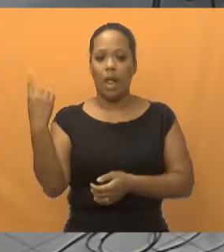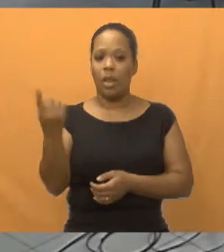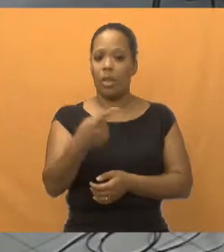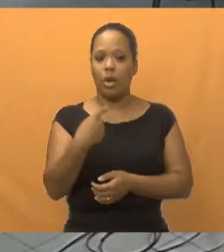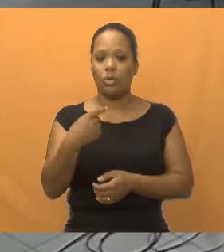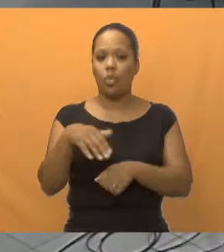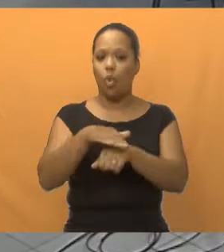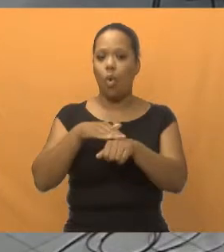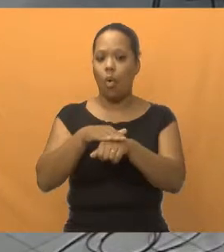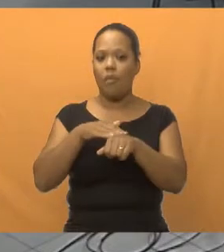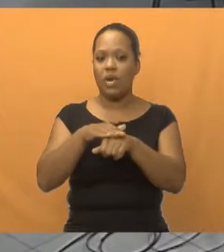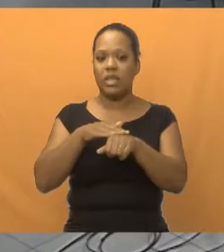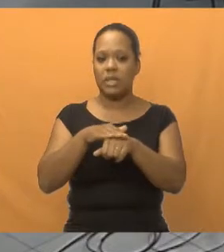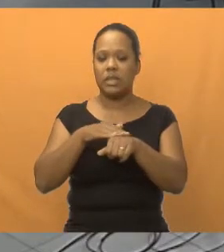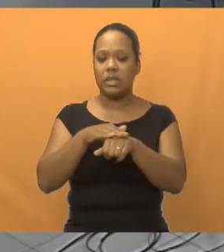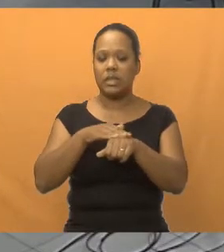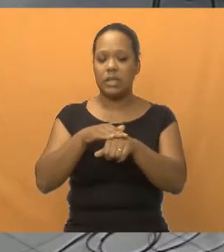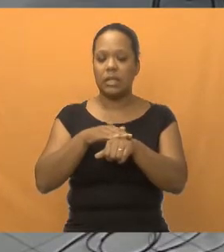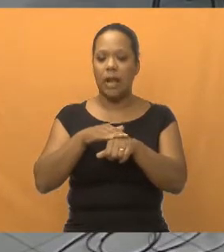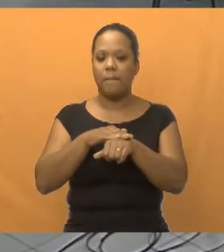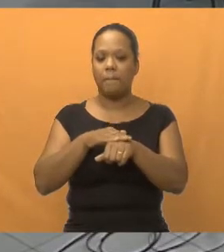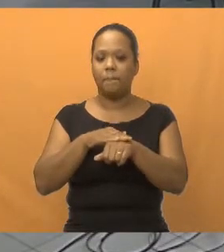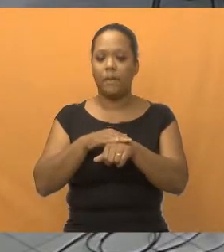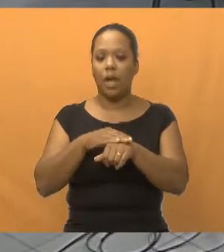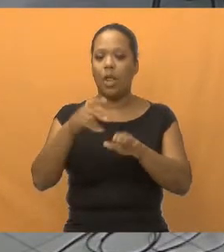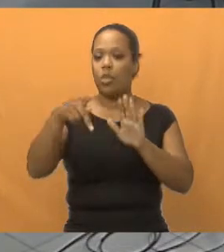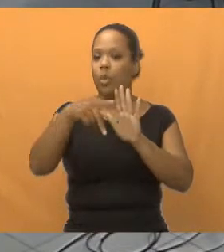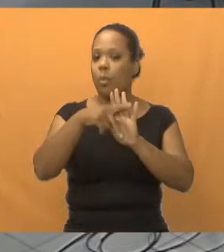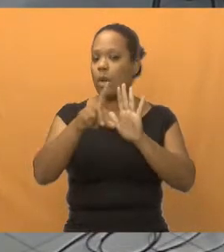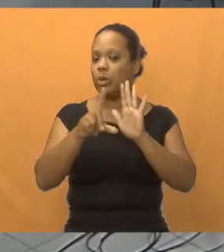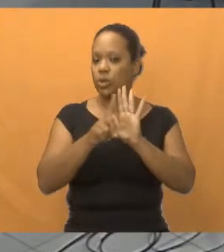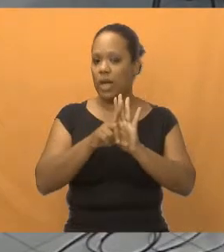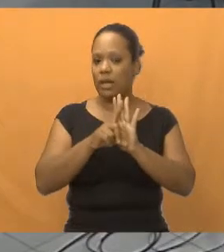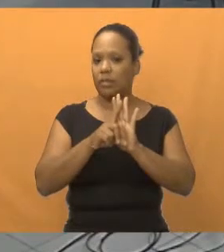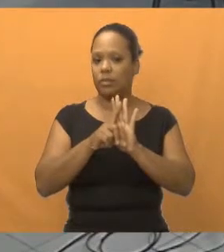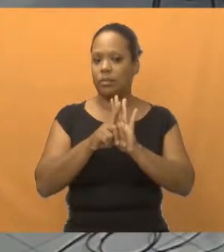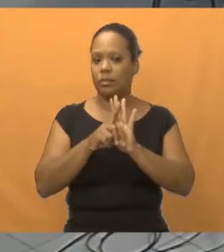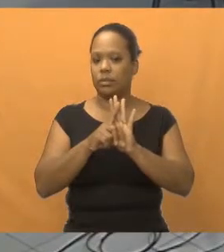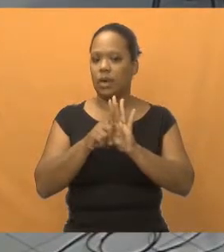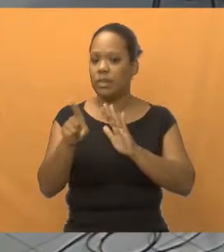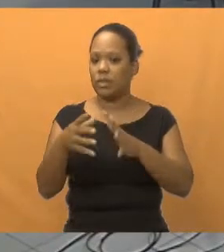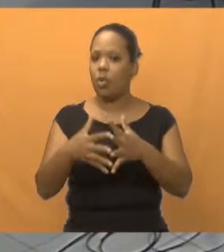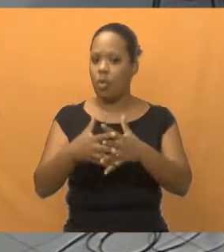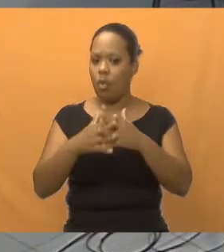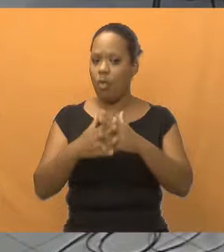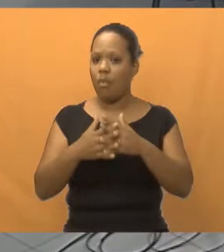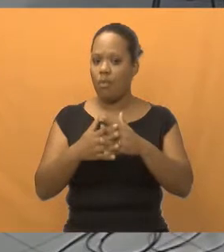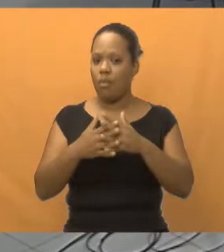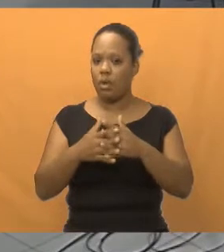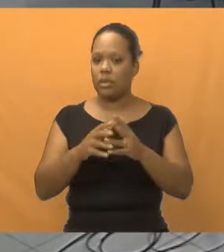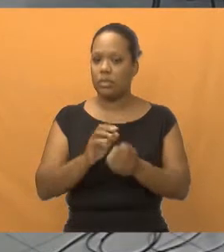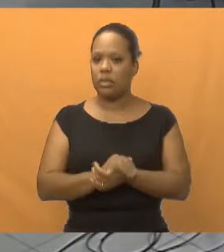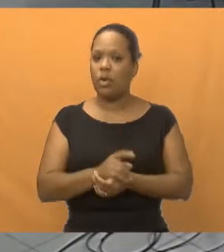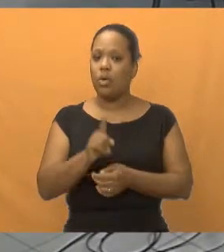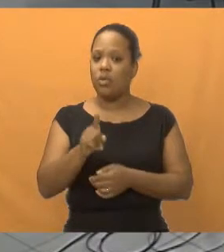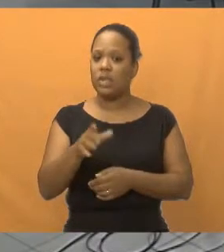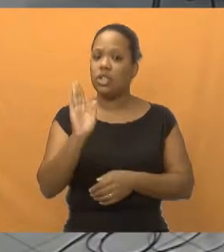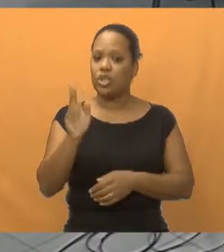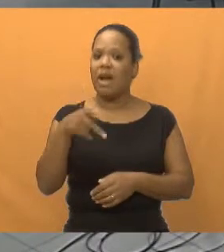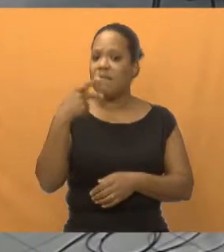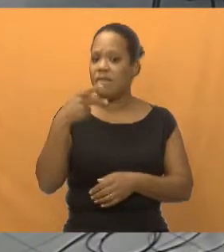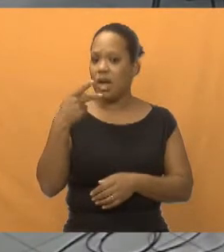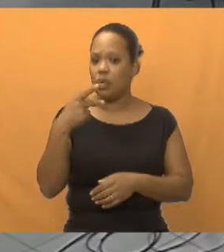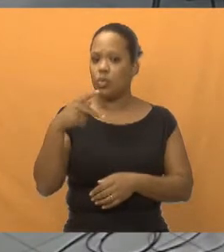sobre o projeto. Aqui nós não estamos fazendo campanha política ainda. Eu acho que que o vereador, mas o senhor também usou a tribuna e falou o que o senhor quis